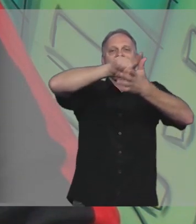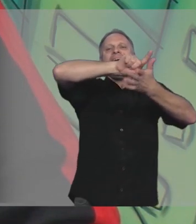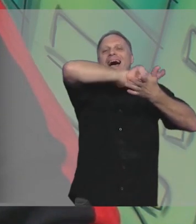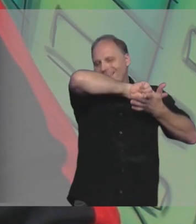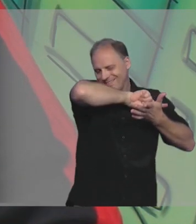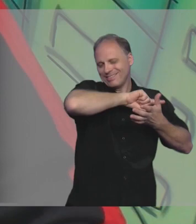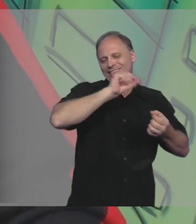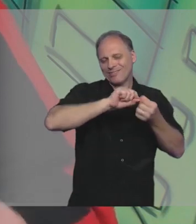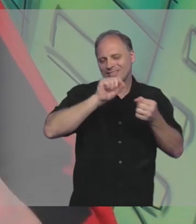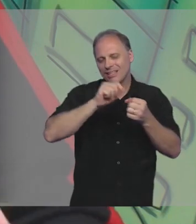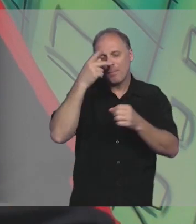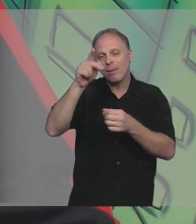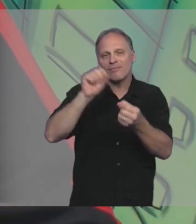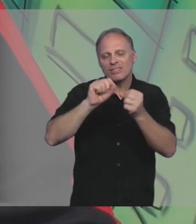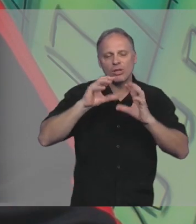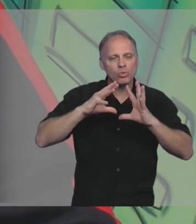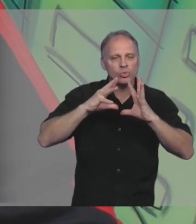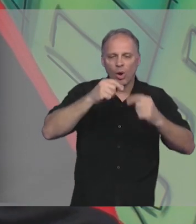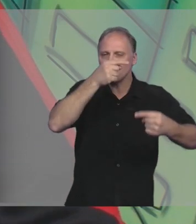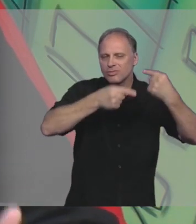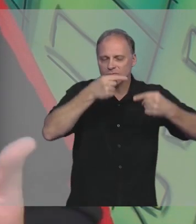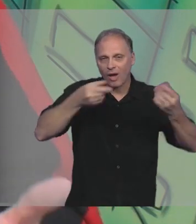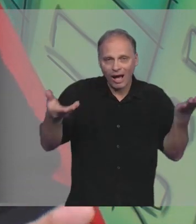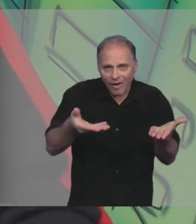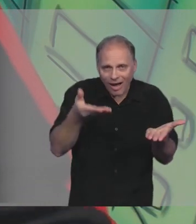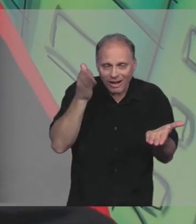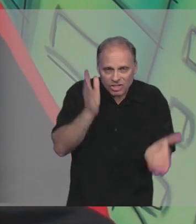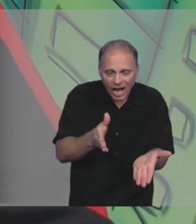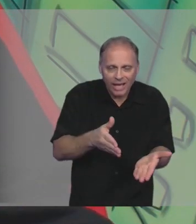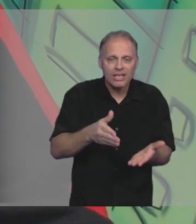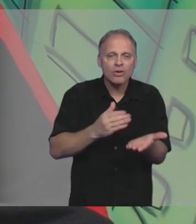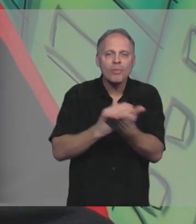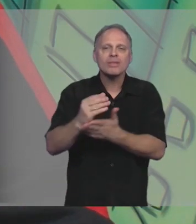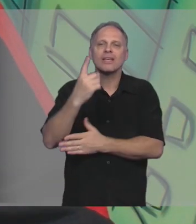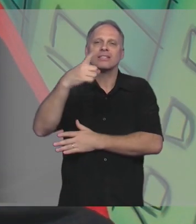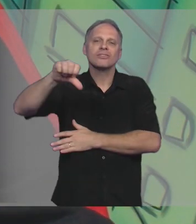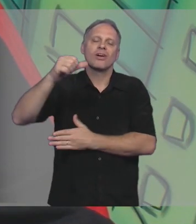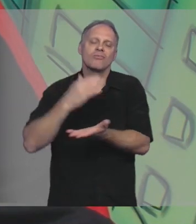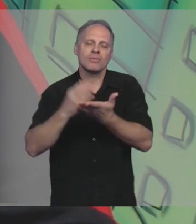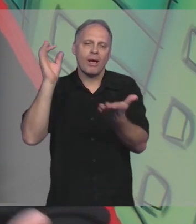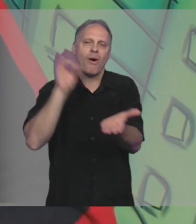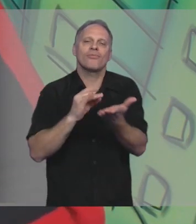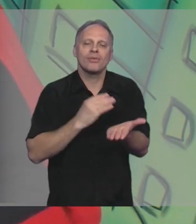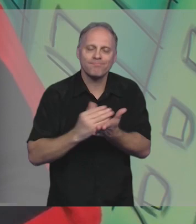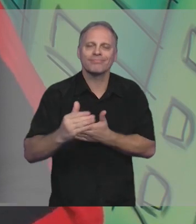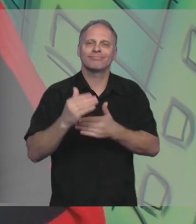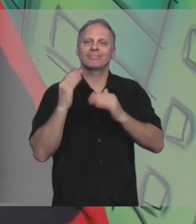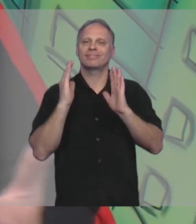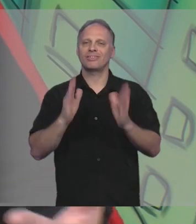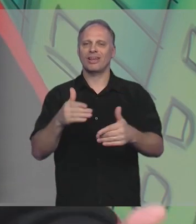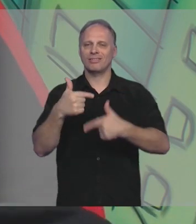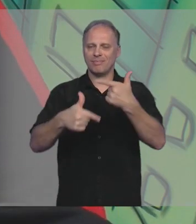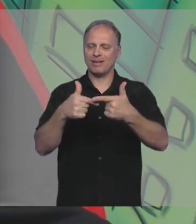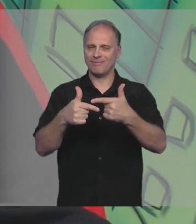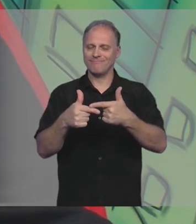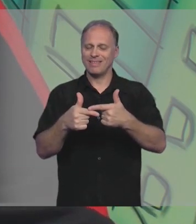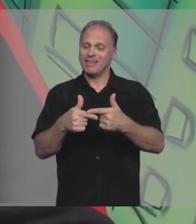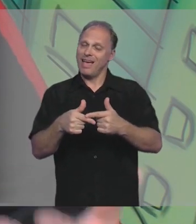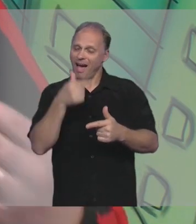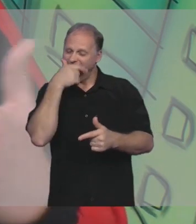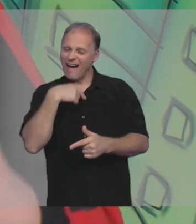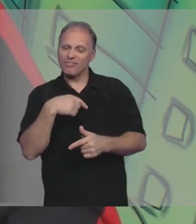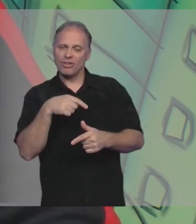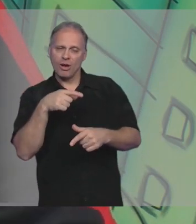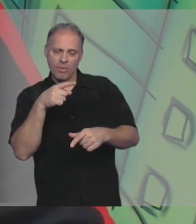acelerado para fazer toda a discussão esse ano e já implementar em 2019. Tá? Primeiro, eu acho que é uma pressa desnecessária,